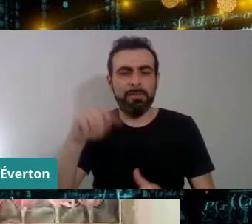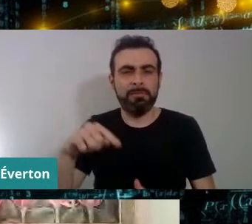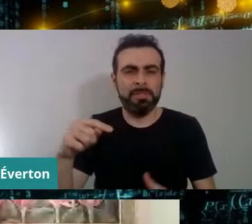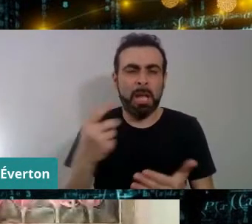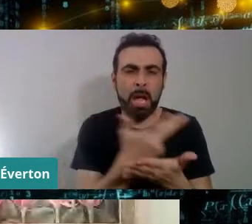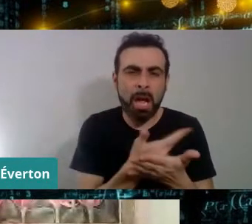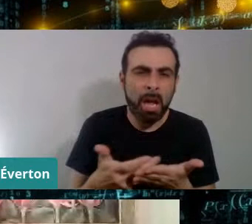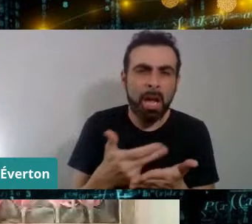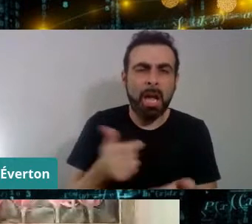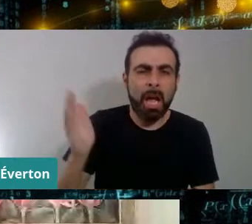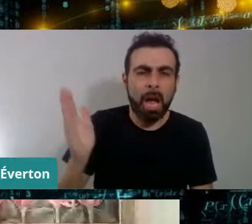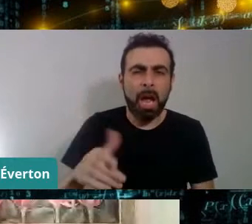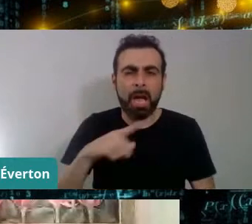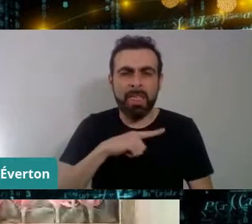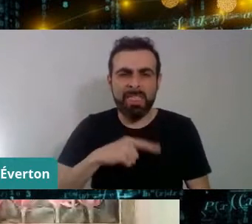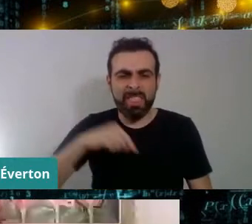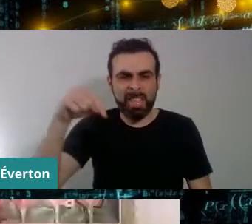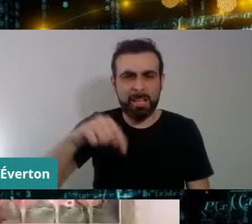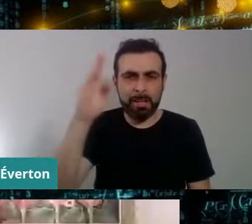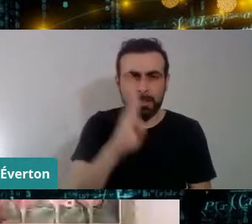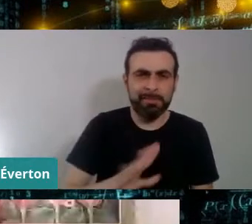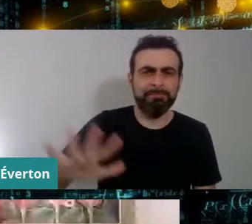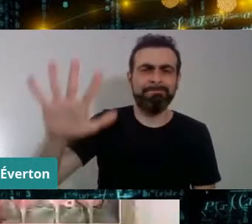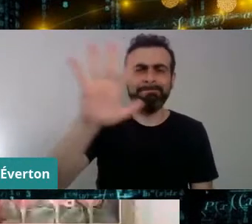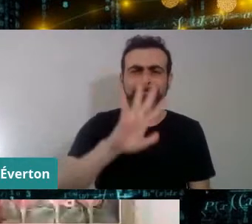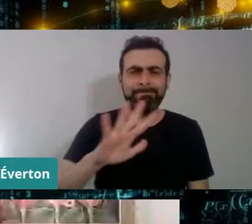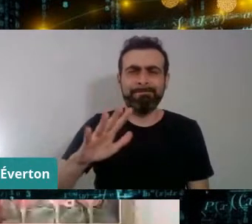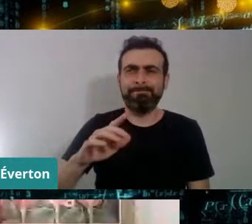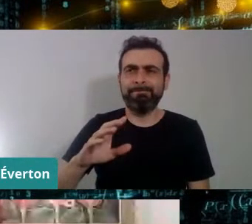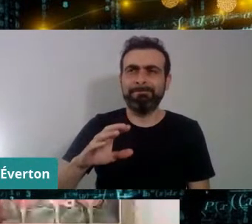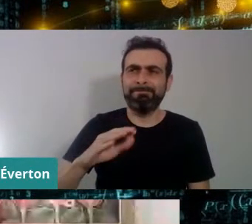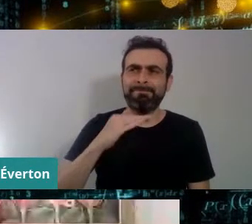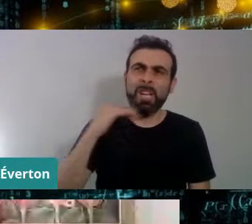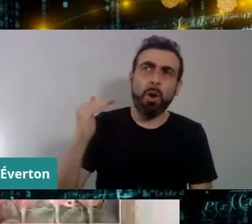que já existiu no Brasil. Deus o tenha,